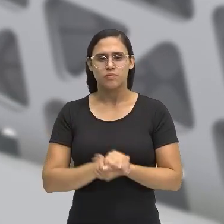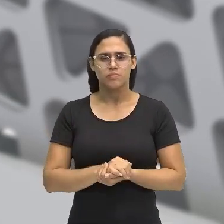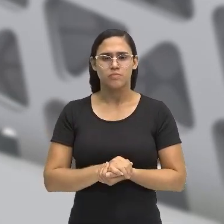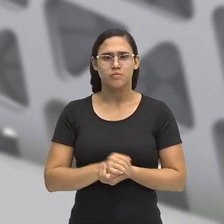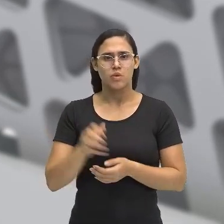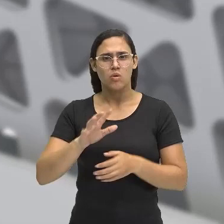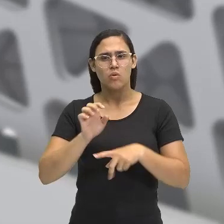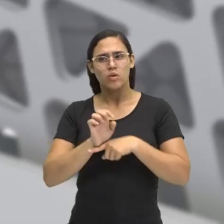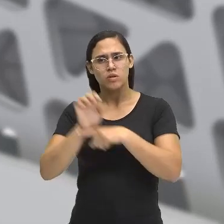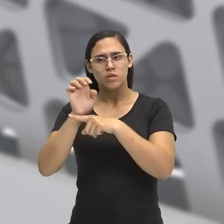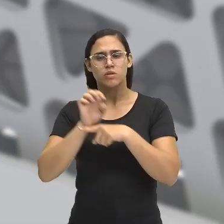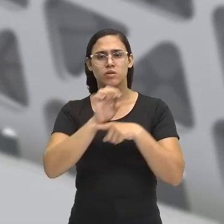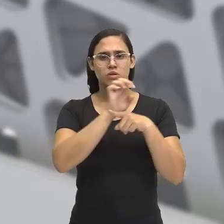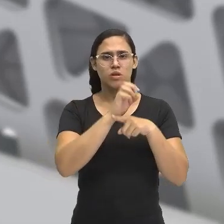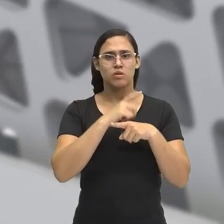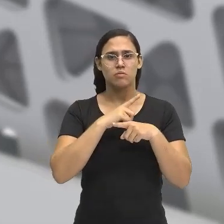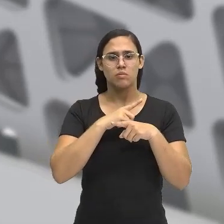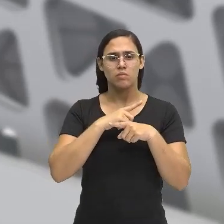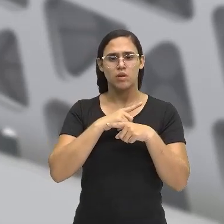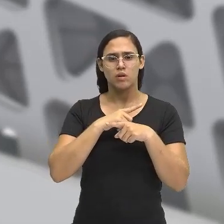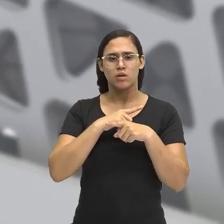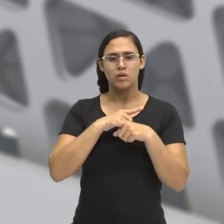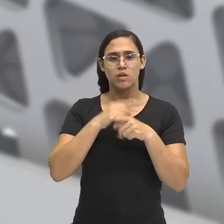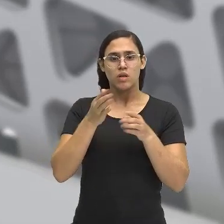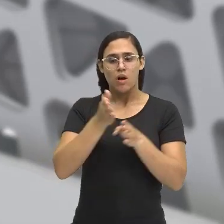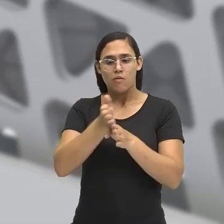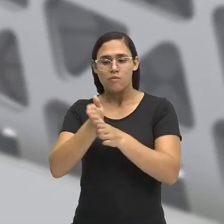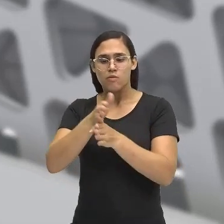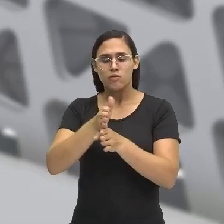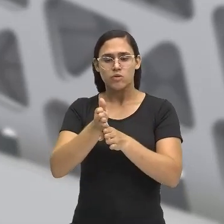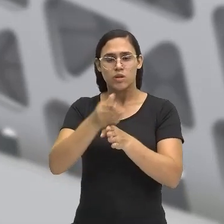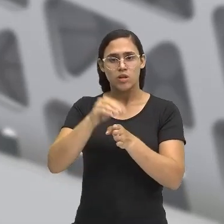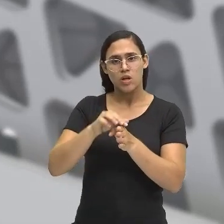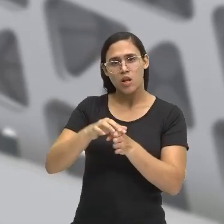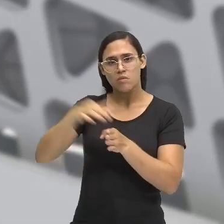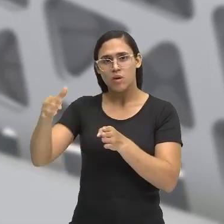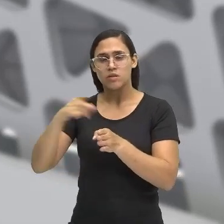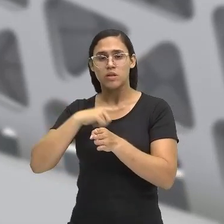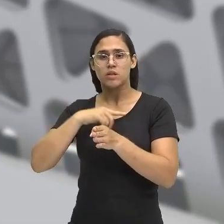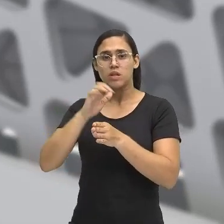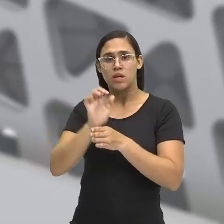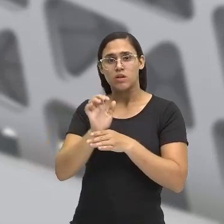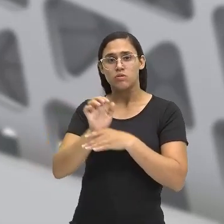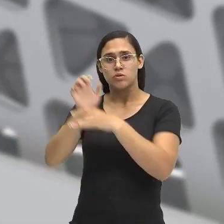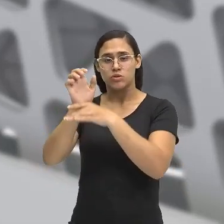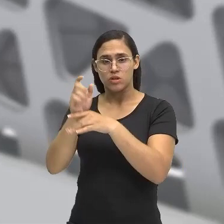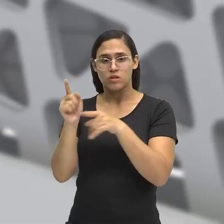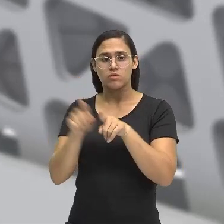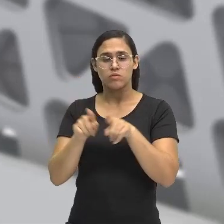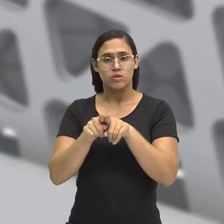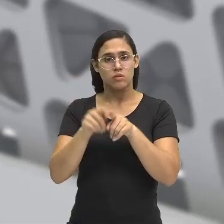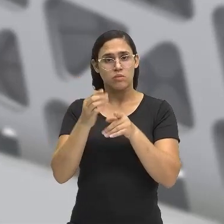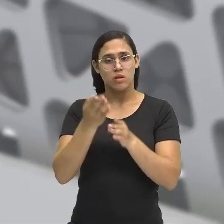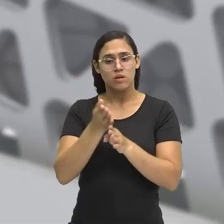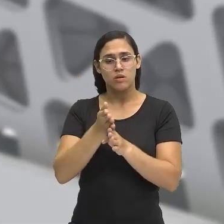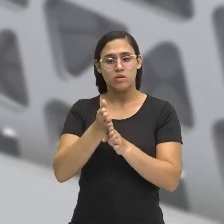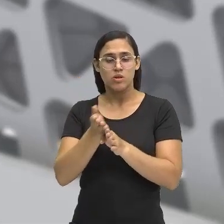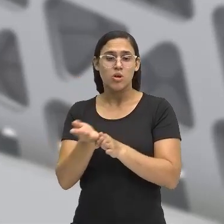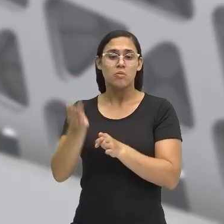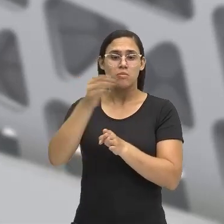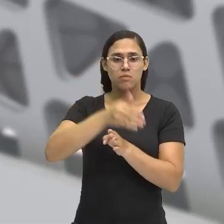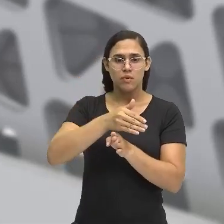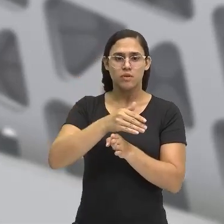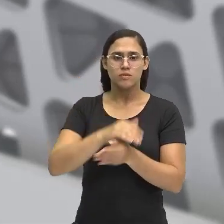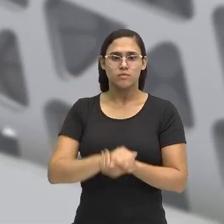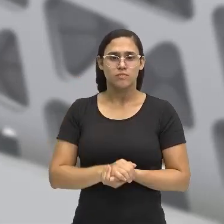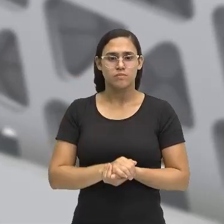alguns estados, né? Eles ultrapassam ali aquelas fronteiras, né? Porque a gente vai ter a fronteira do estado, mas eles também vão ultrapassar essas fronteiras e